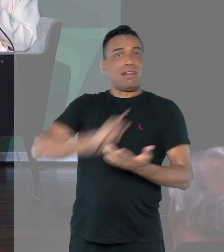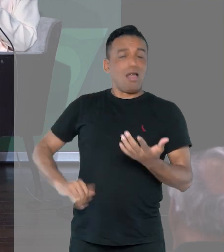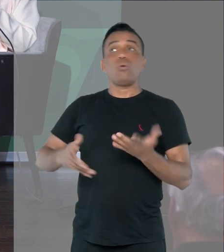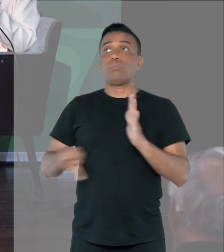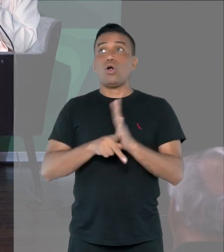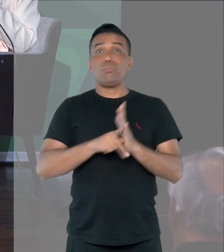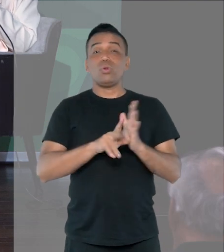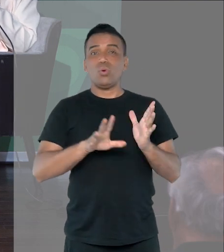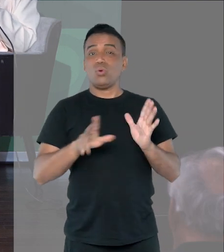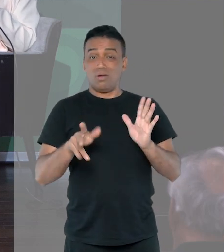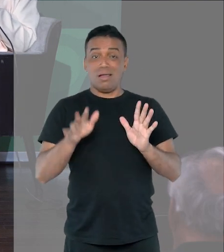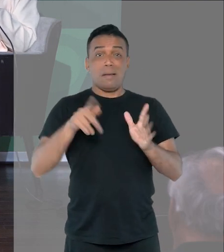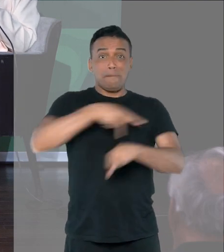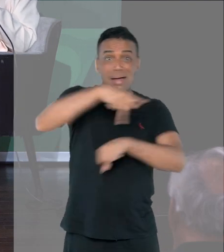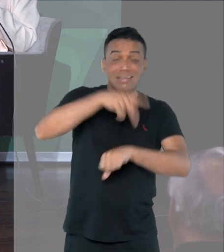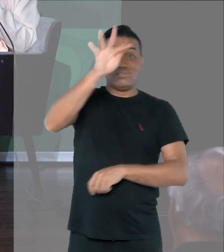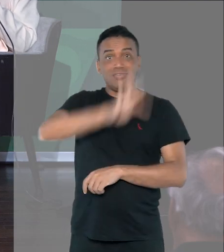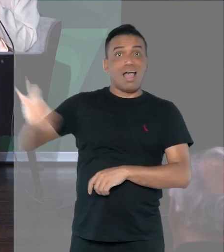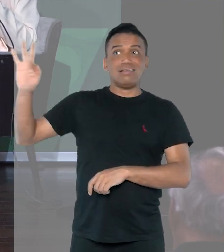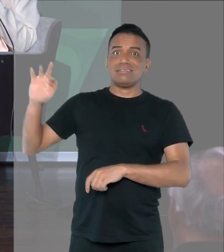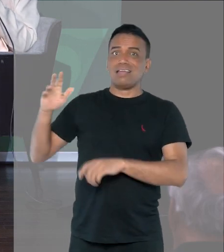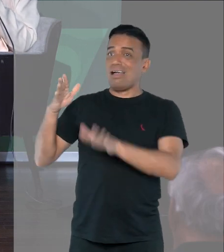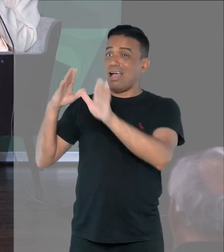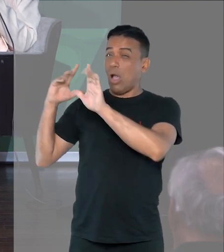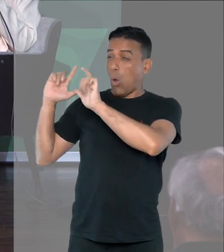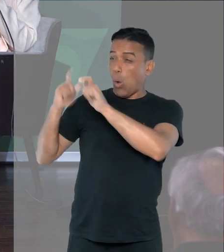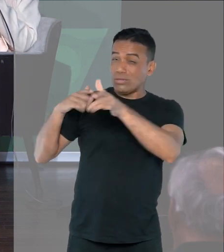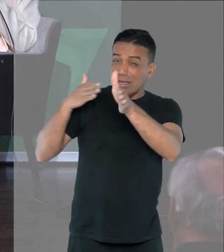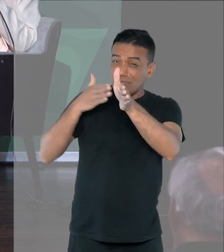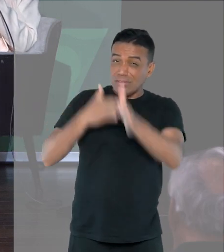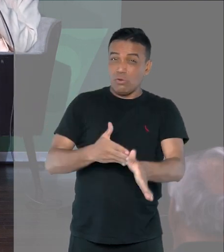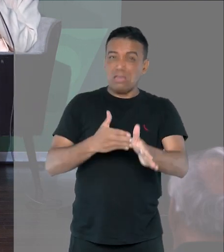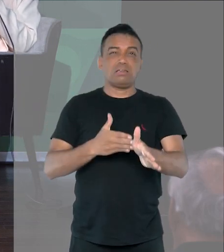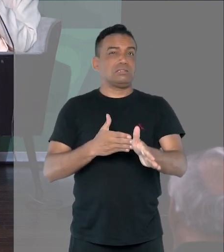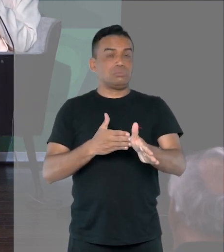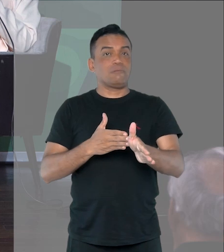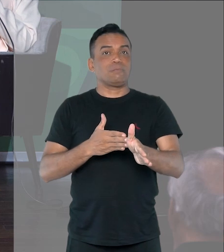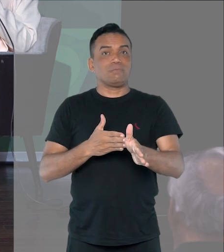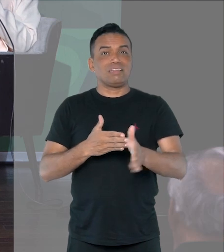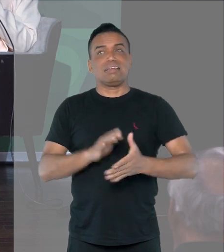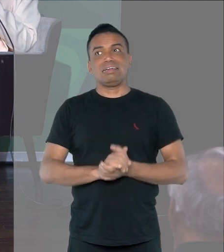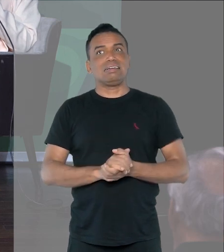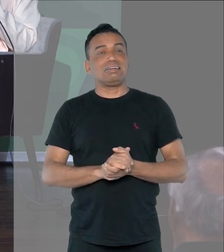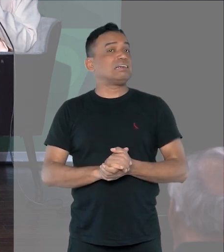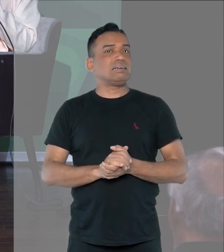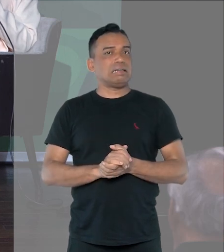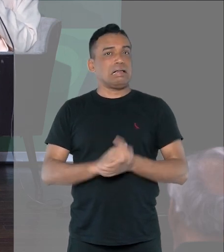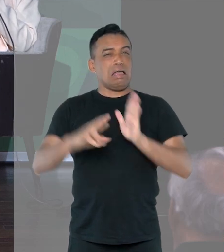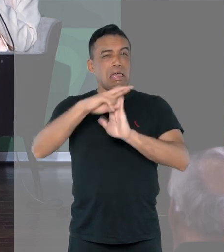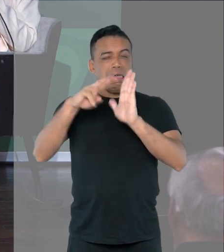do país, da França, esse conservadorismo que nós estamos vendo agora, de uma moralidade muito,